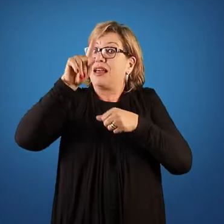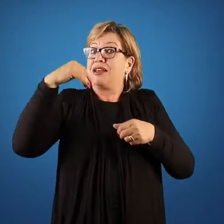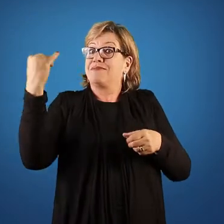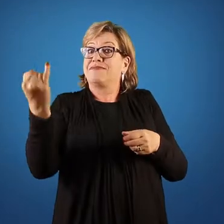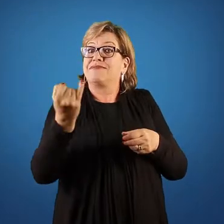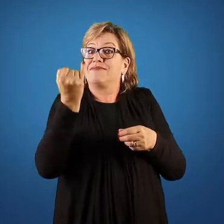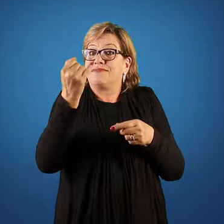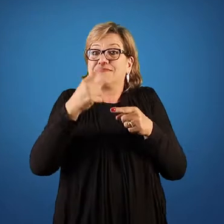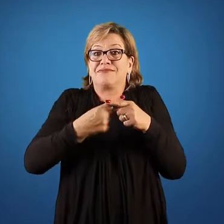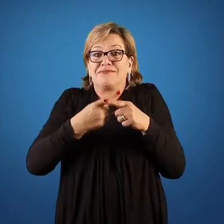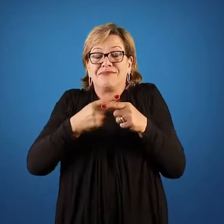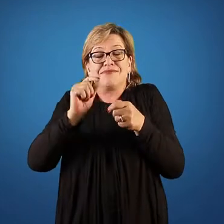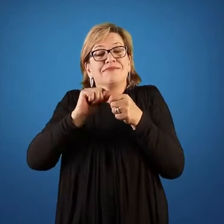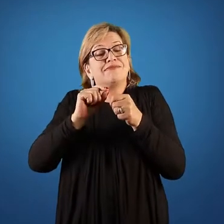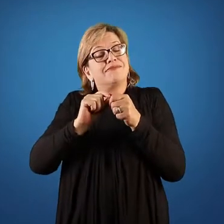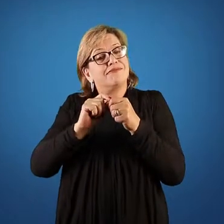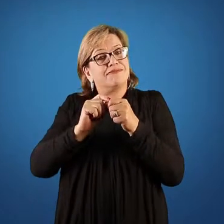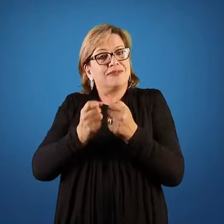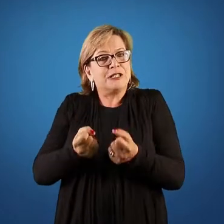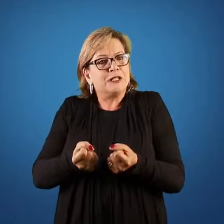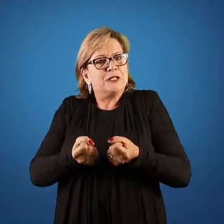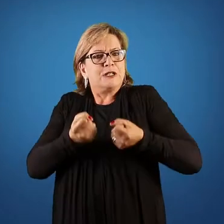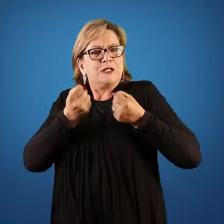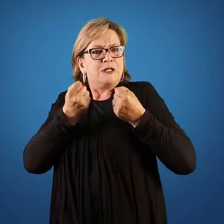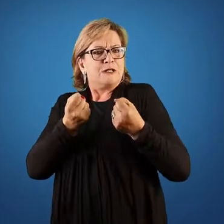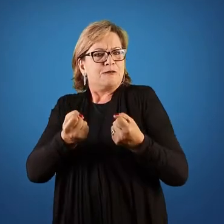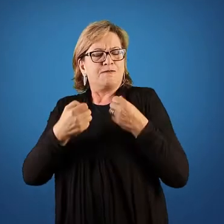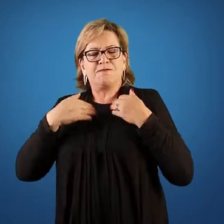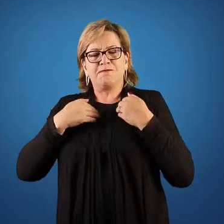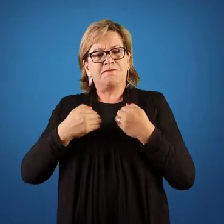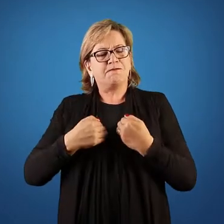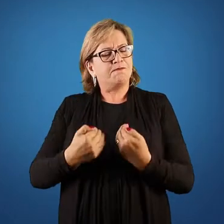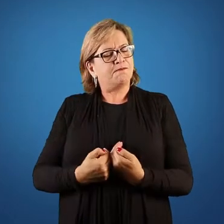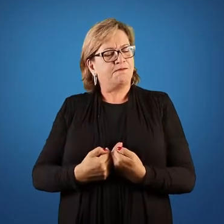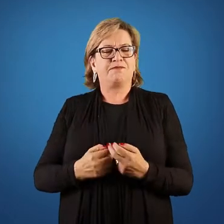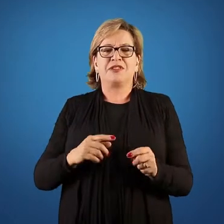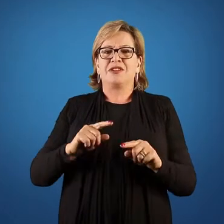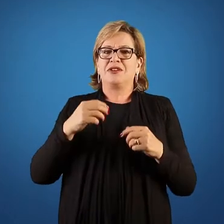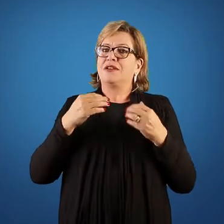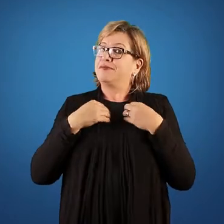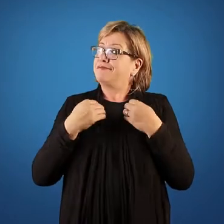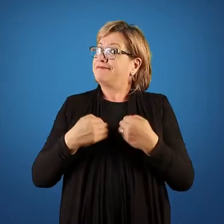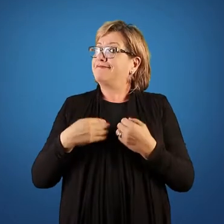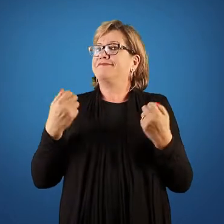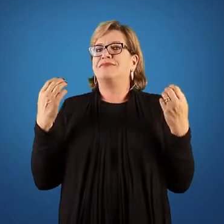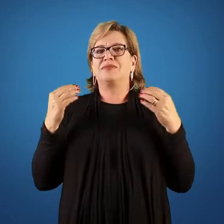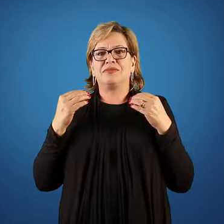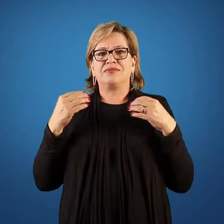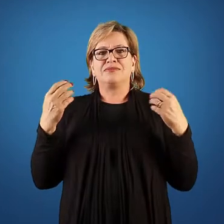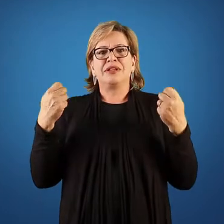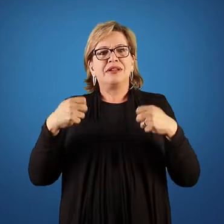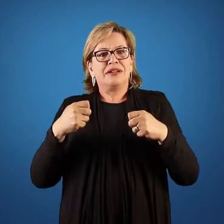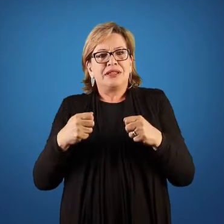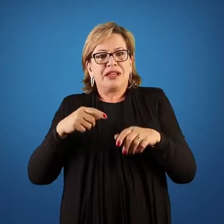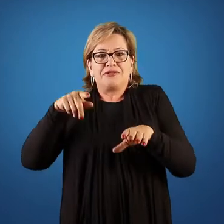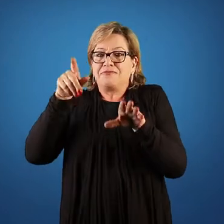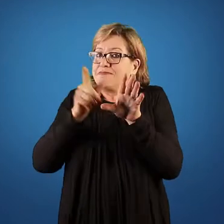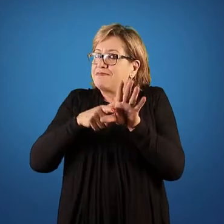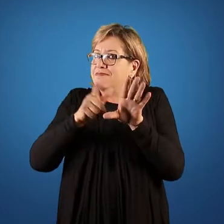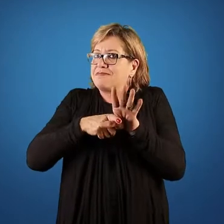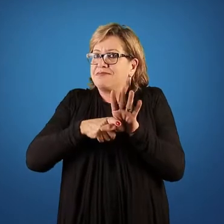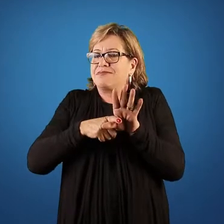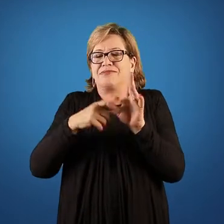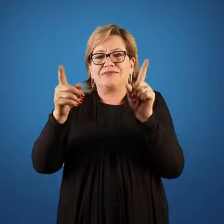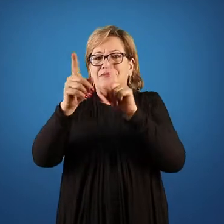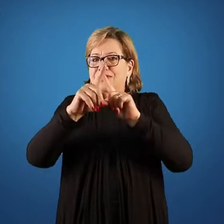fundamental porque é ela que vai sustentar o peso do corpo. O peso do corpo, gente, ele precisa estar mais no pé do